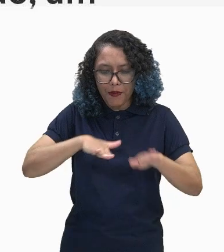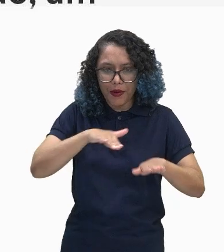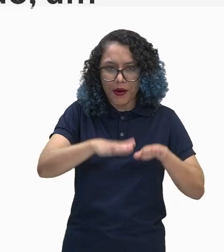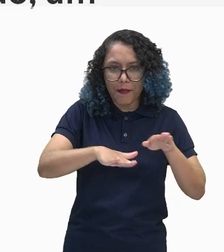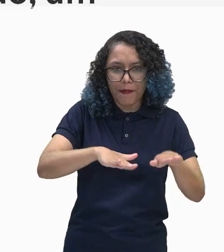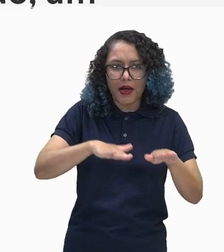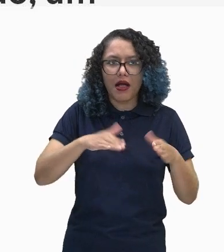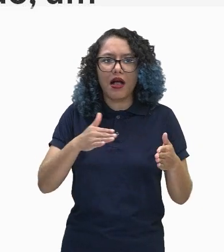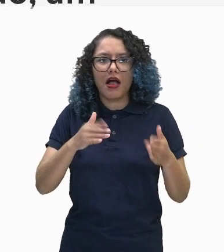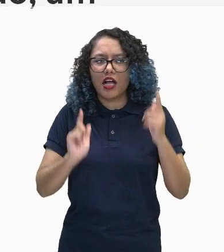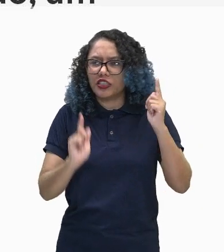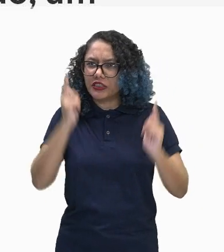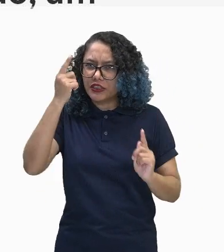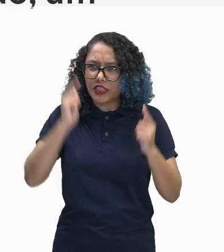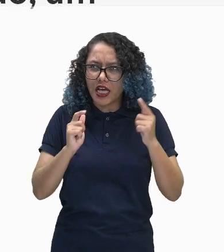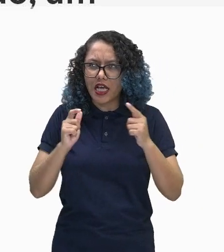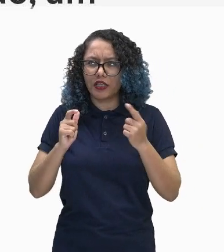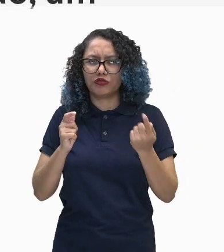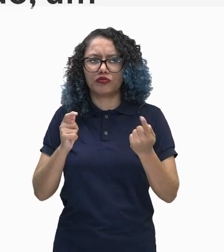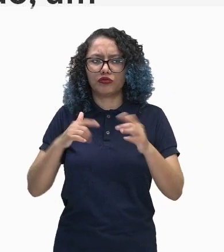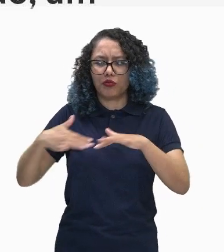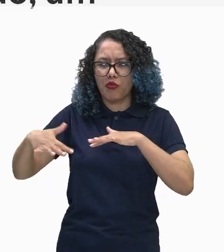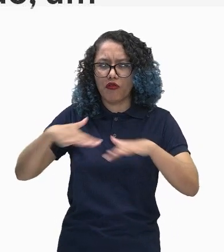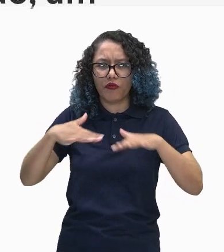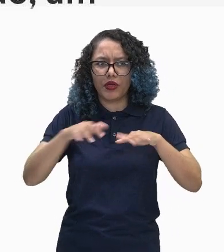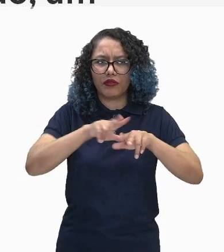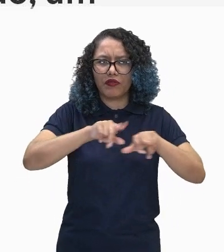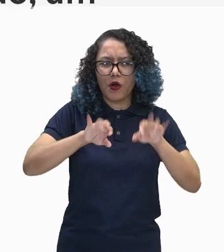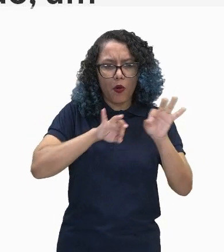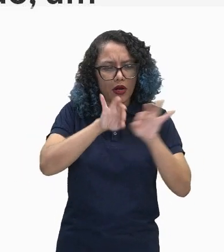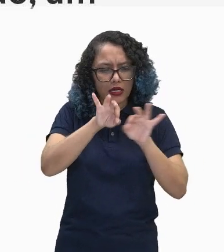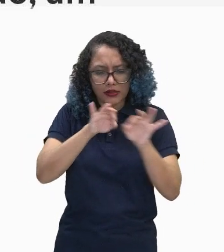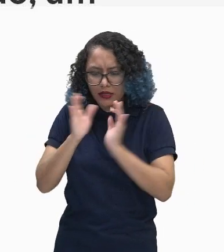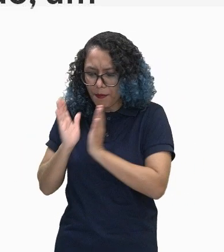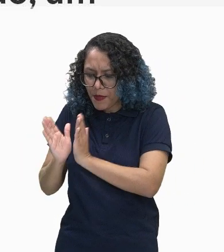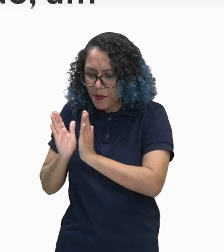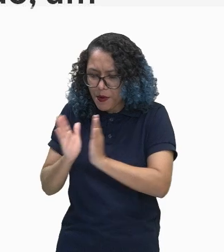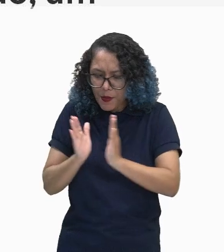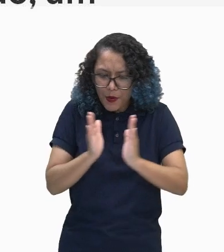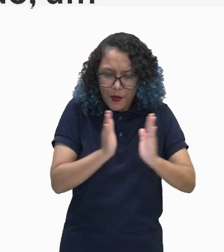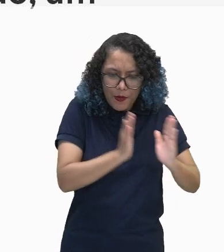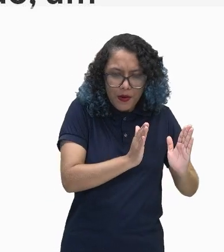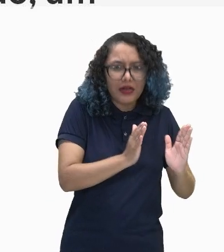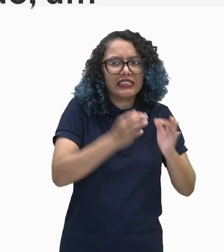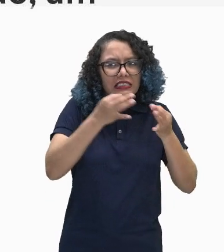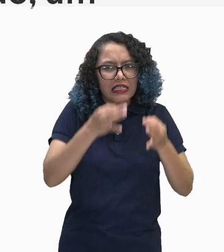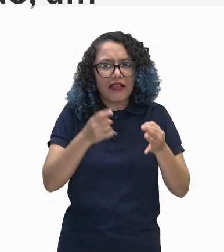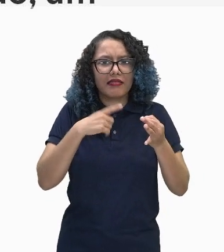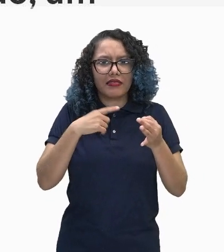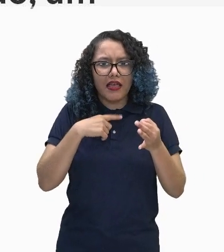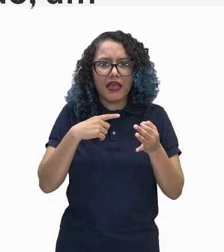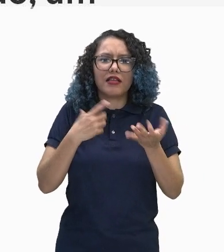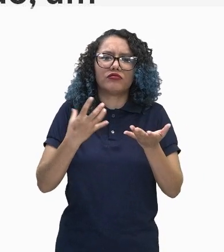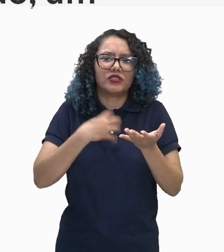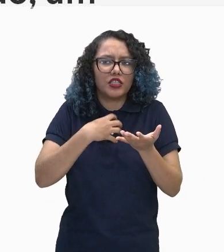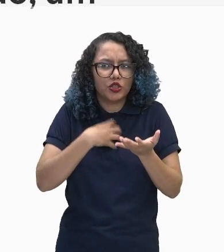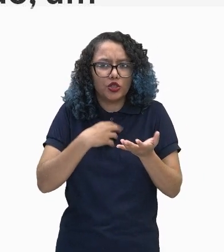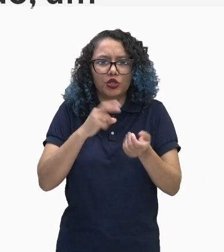e deslocamentos para criar uma sequência que tenha um sentido, um ritmo, uma